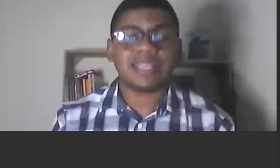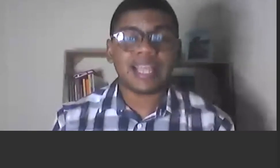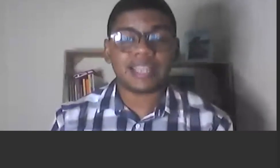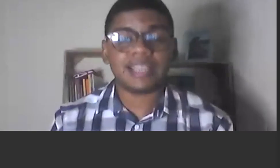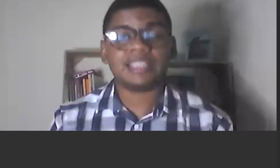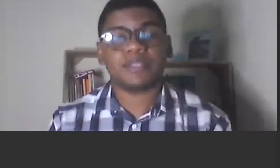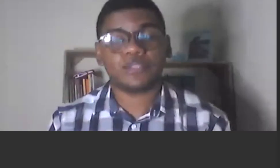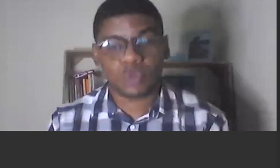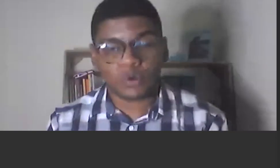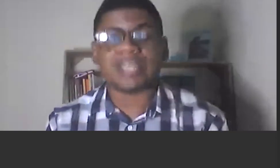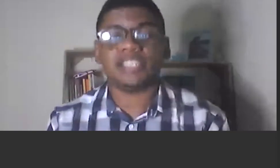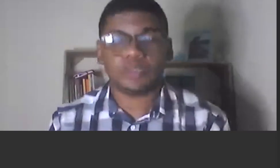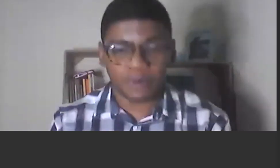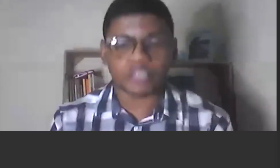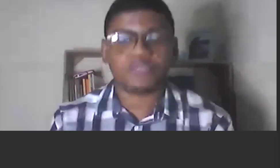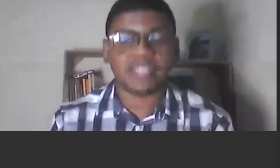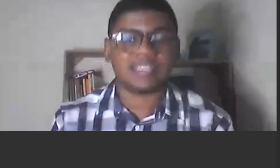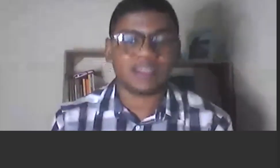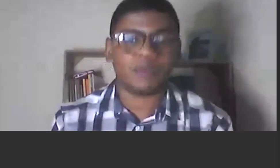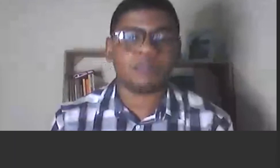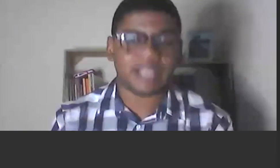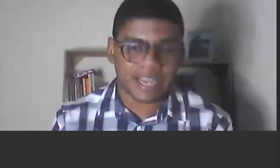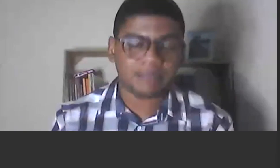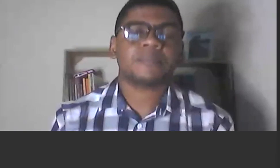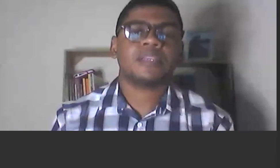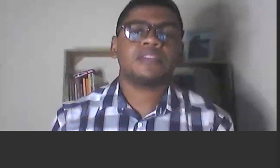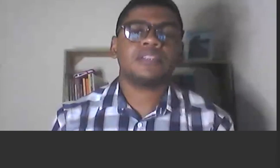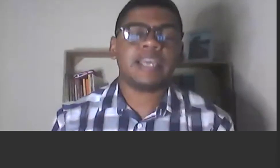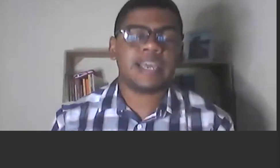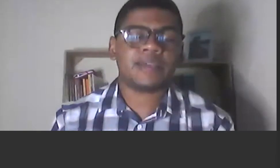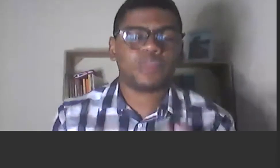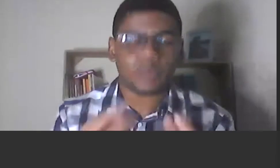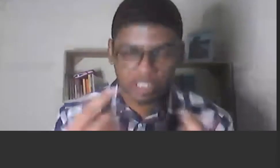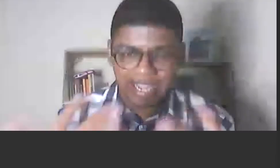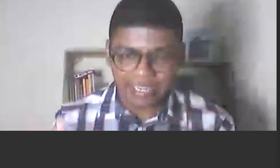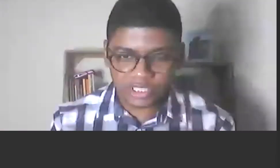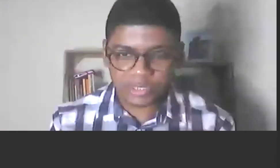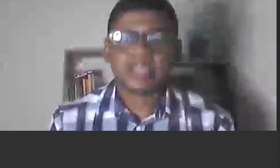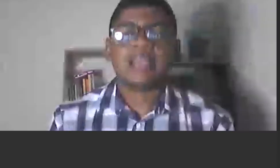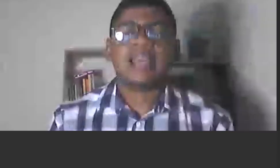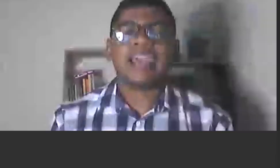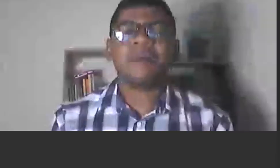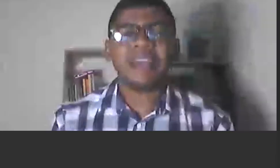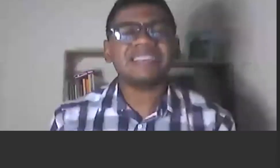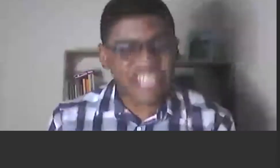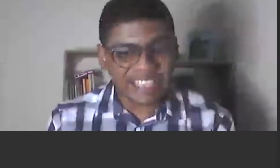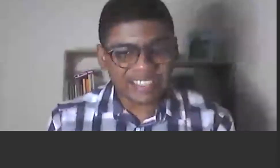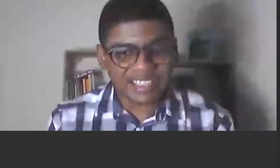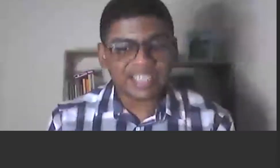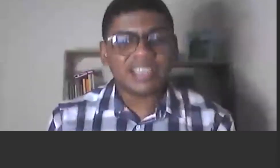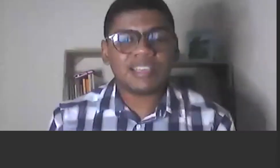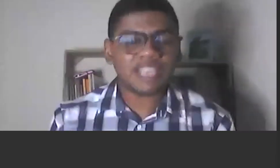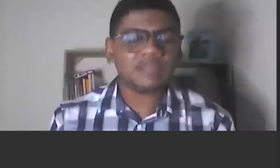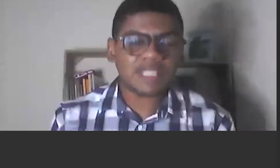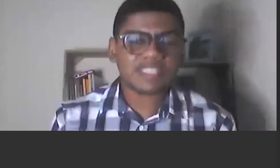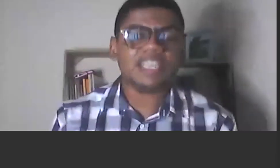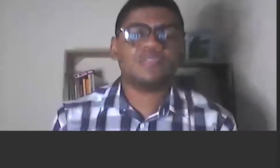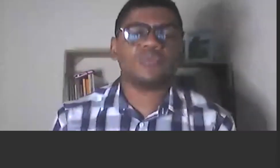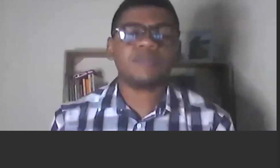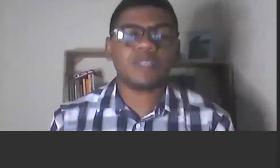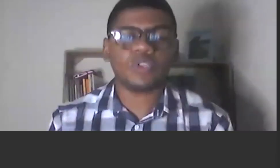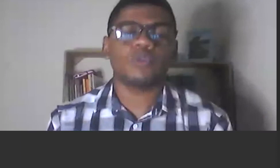dizer isso, até 3 pessoas a gente pode fazer esse acompanhar de quantidade. É uma exigência que